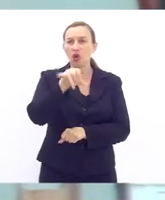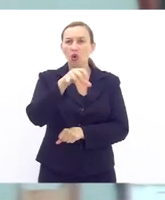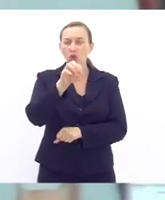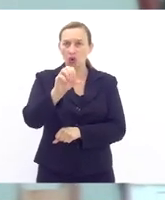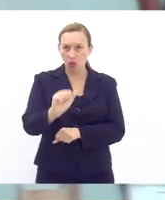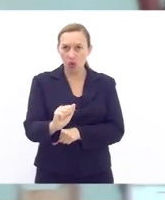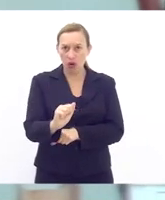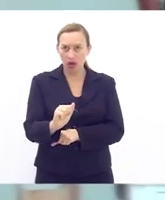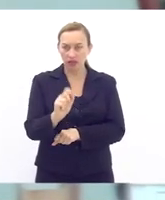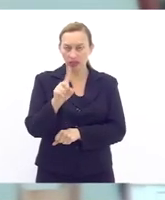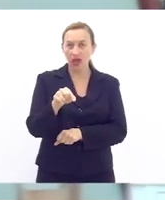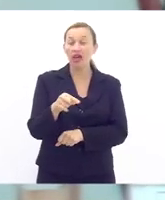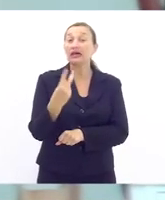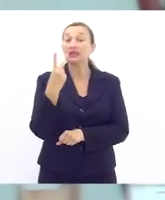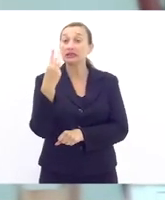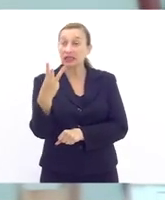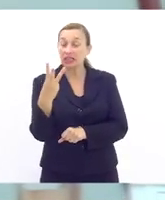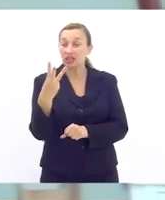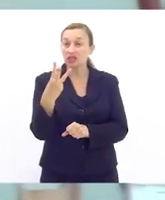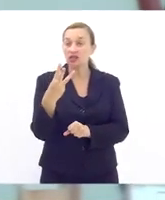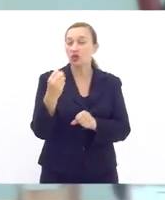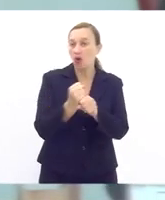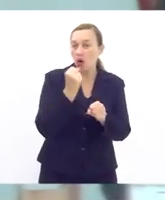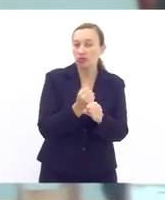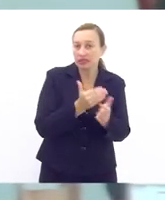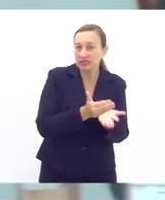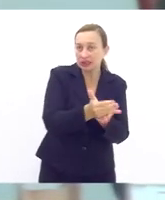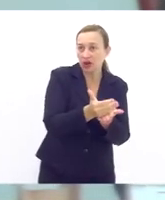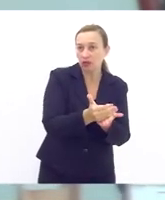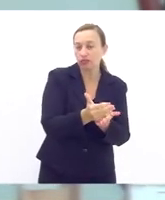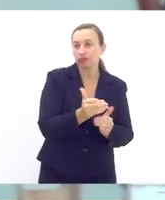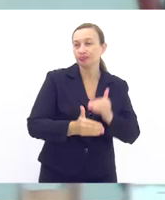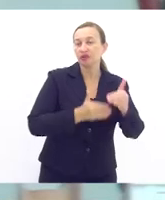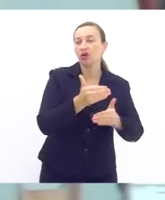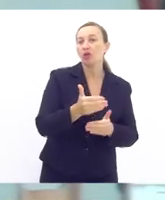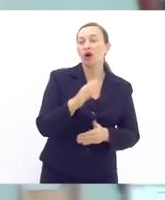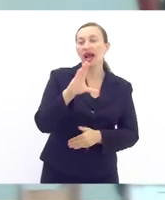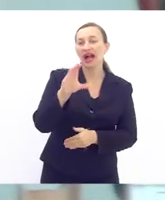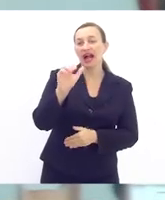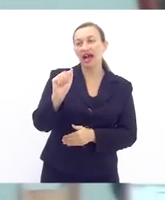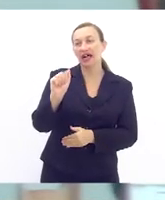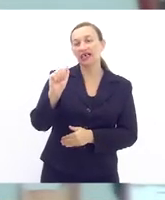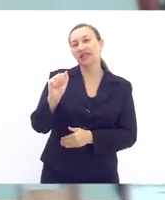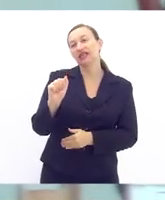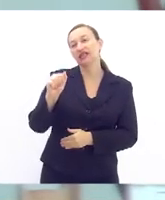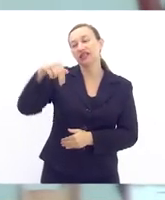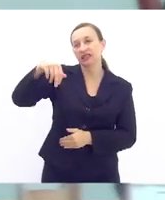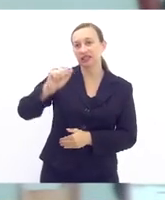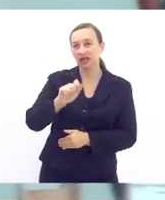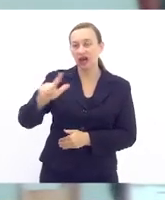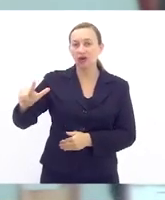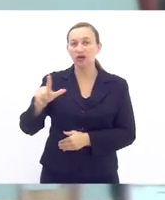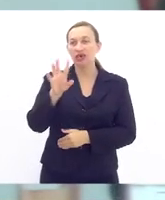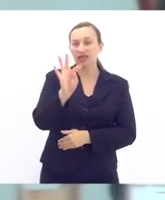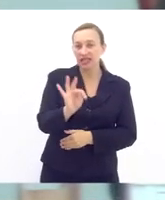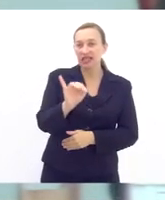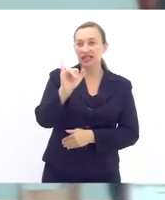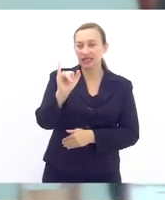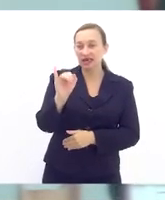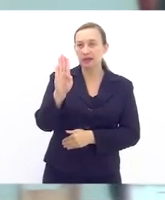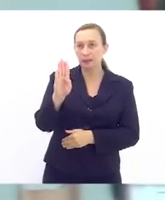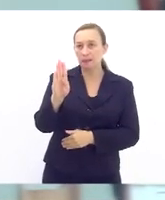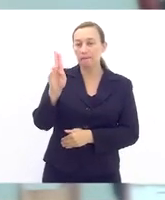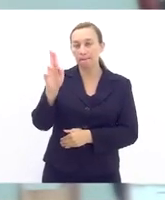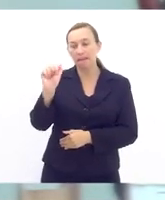três obras inicialmente importante para o processo o canal do Tibau que o sistema Lago de Piratininga na Prainha o canal do